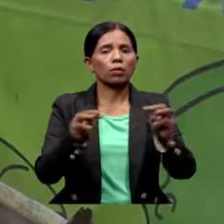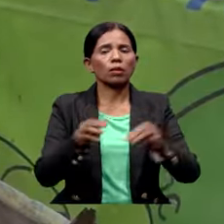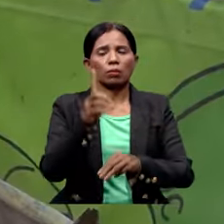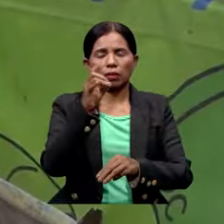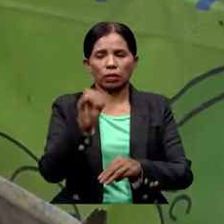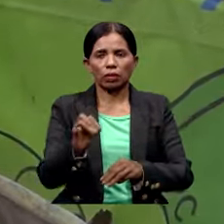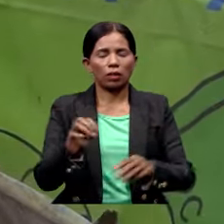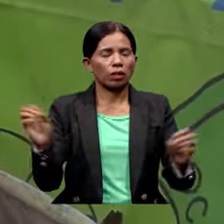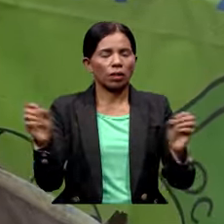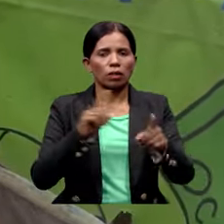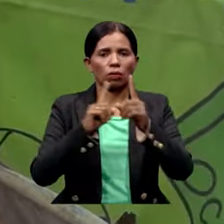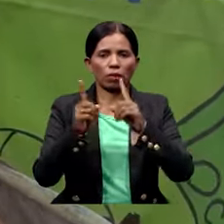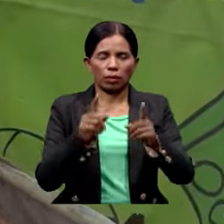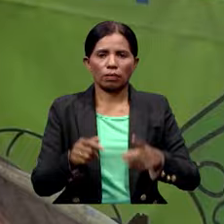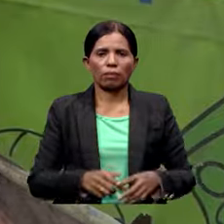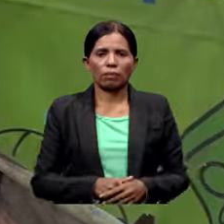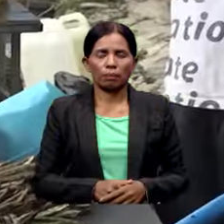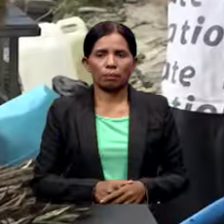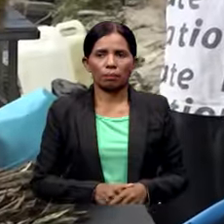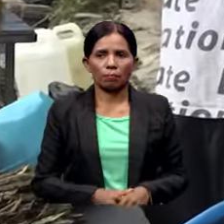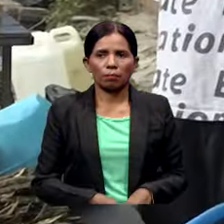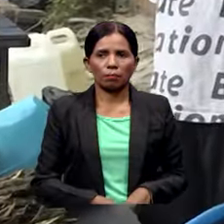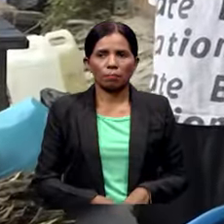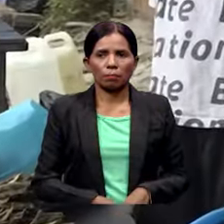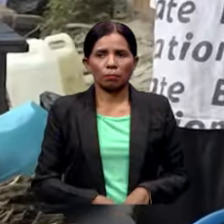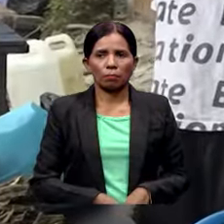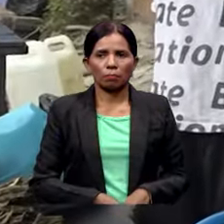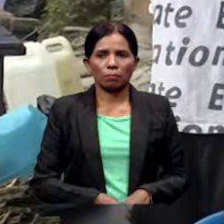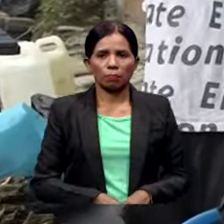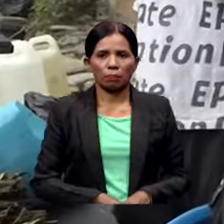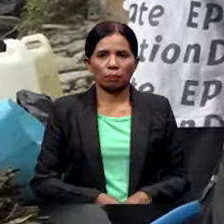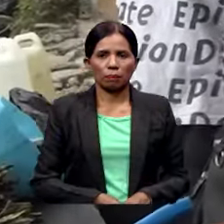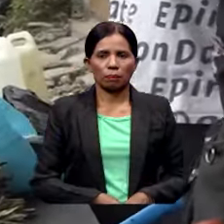Dili rezeita fo komentario Gasparinha de Souza, Dilma Suzeti, Ziemen.